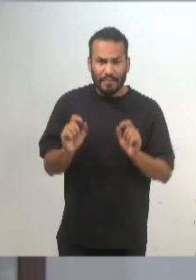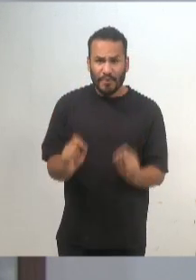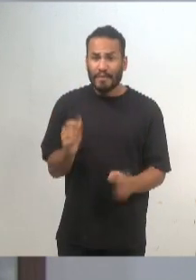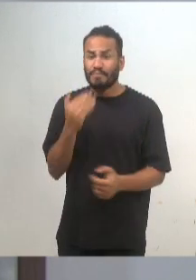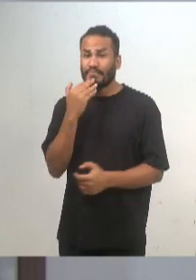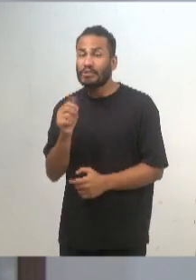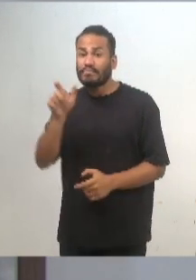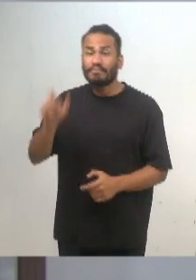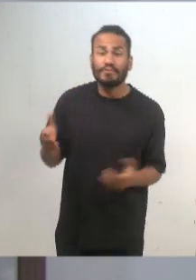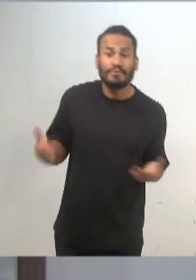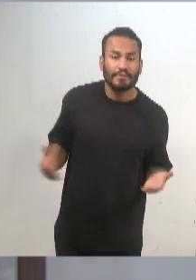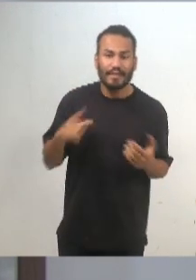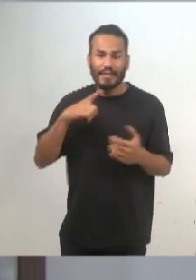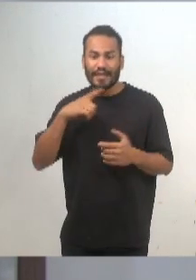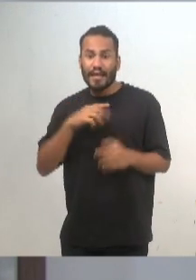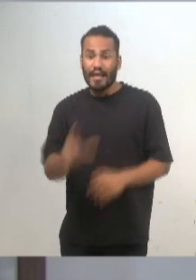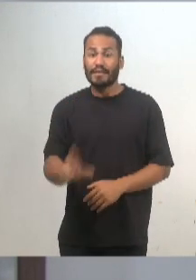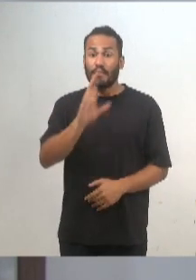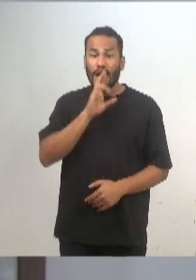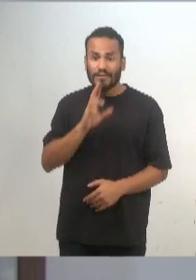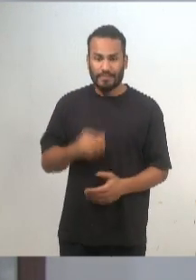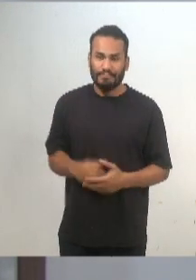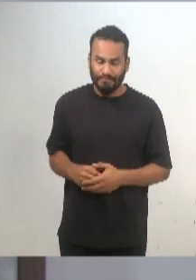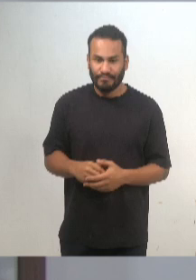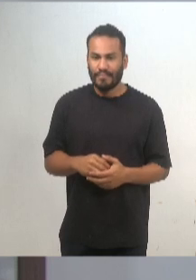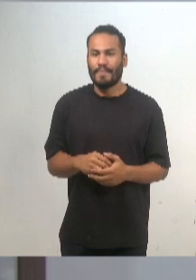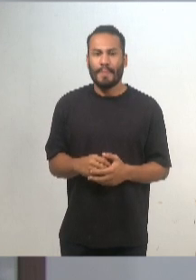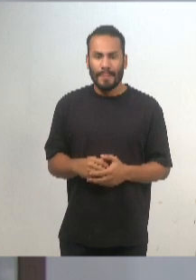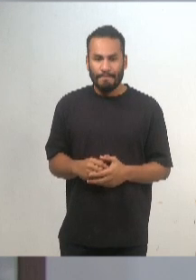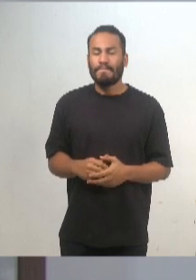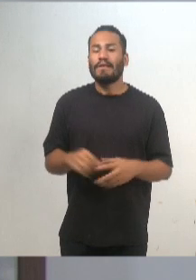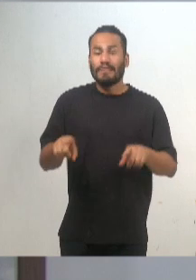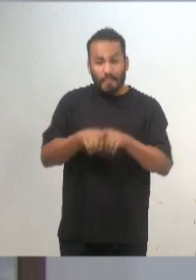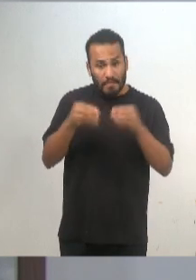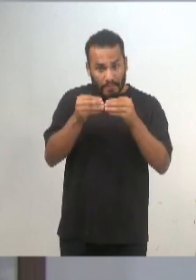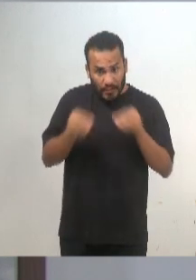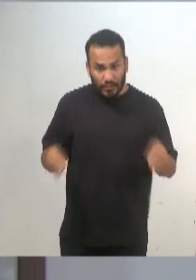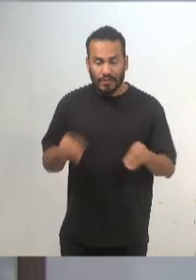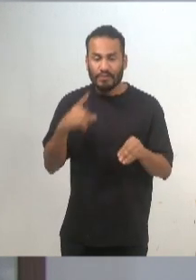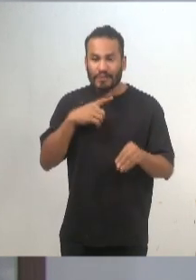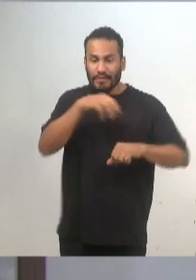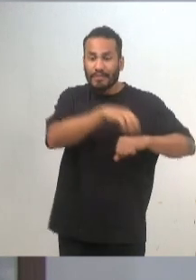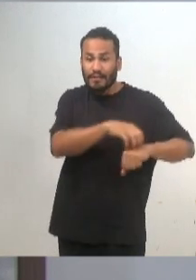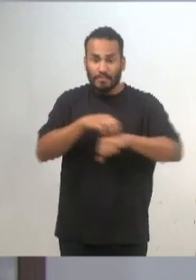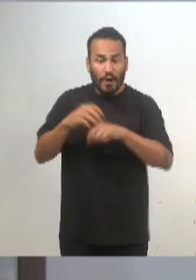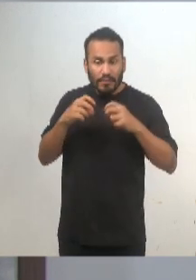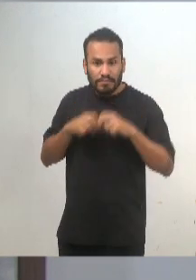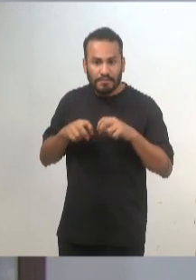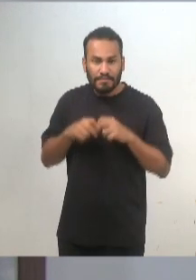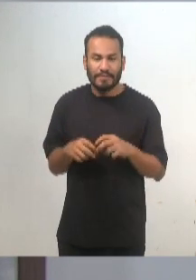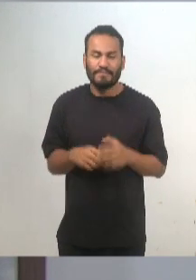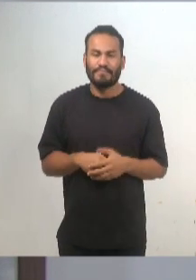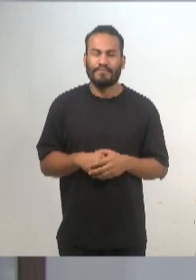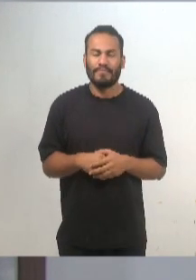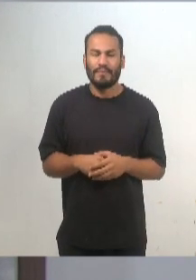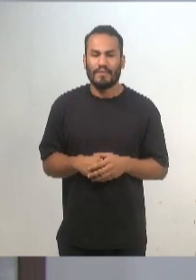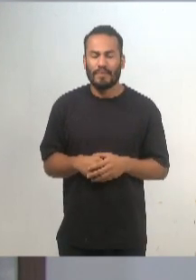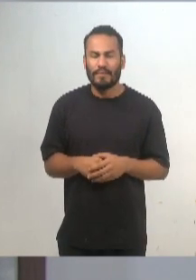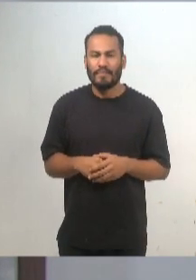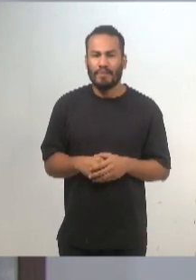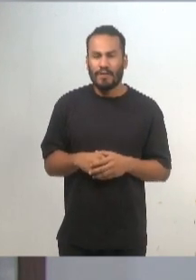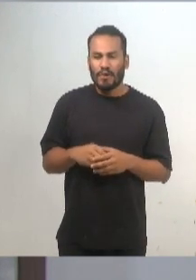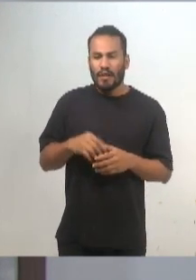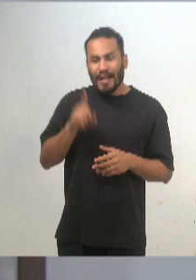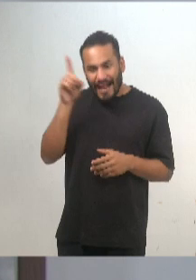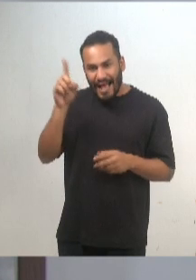quem recorrer para termos uma resposta. E sem falar no prejuízo que teremos ao transporte coletivo. A linha do